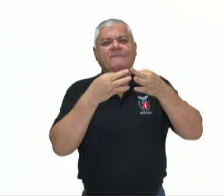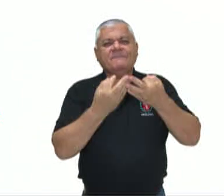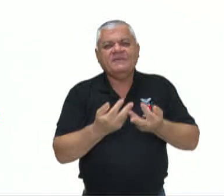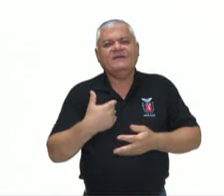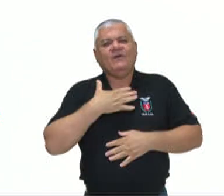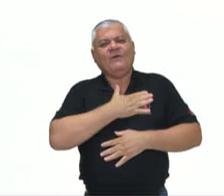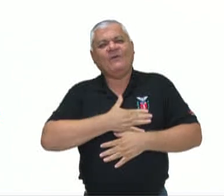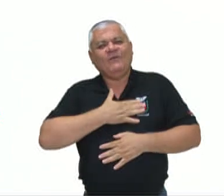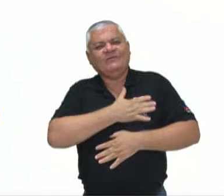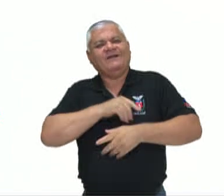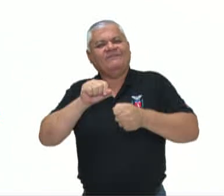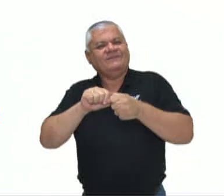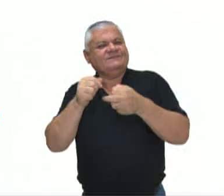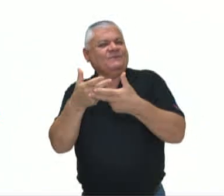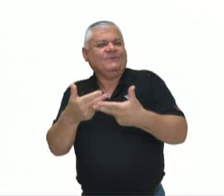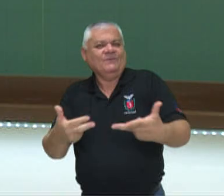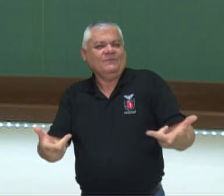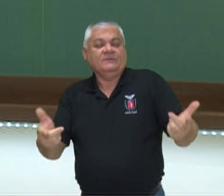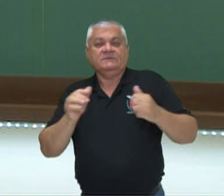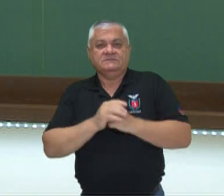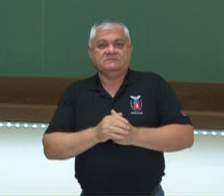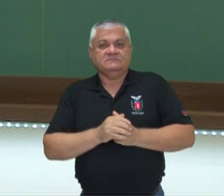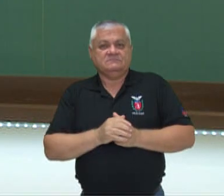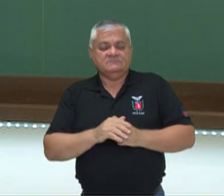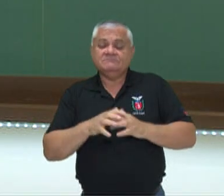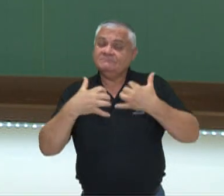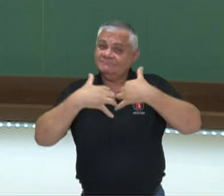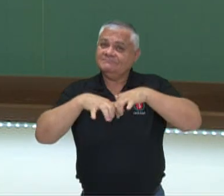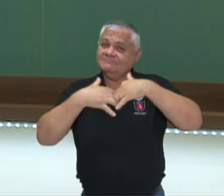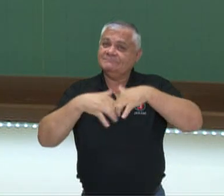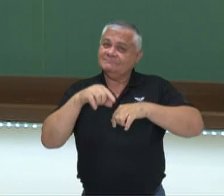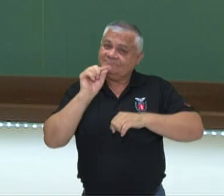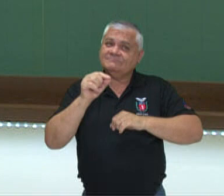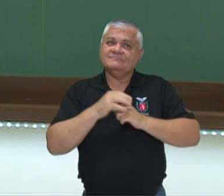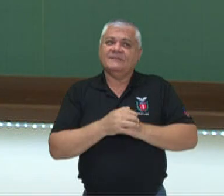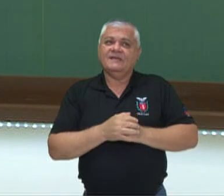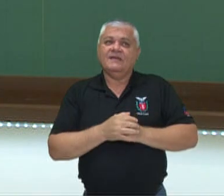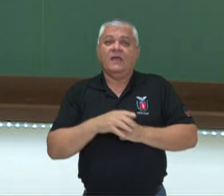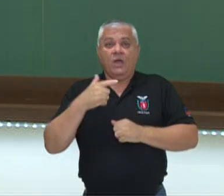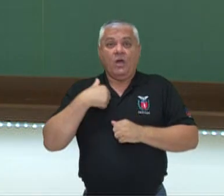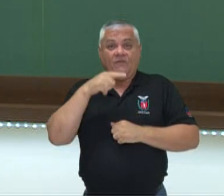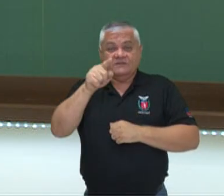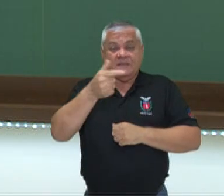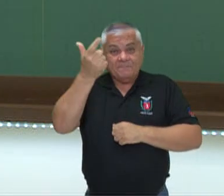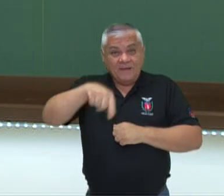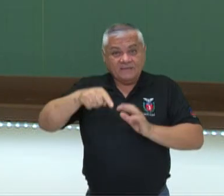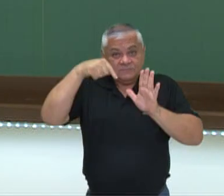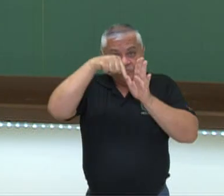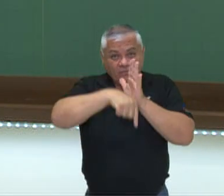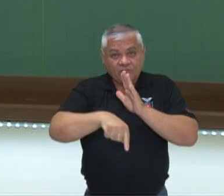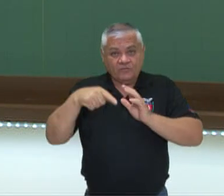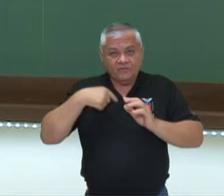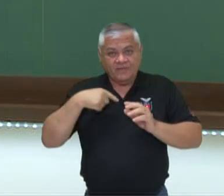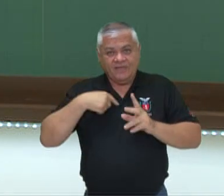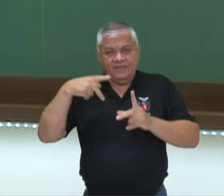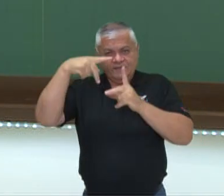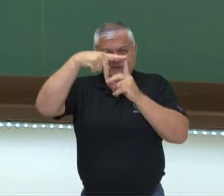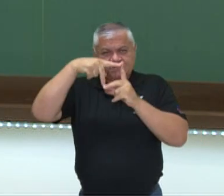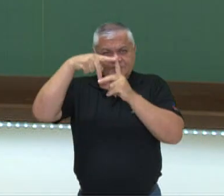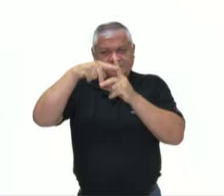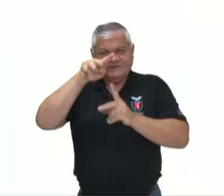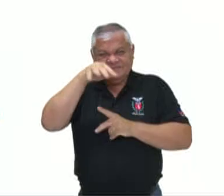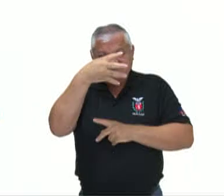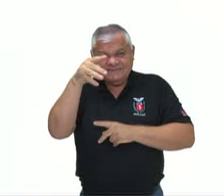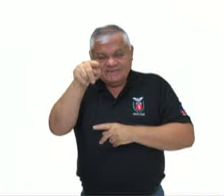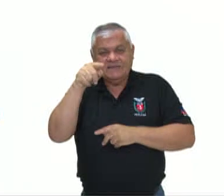gosta, etc. E se você quiser refletir um pouquinho mais sobre isso, eu deixo aqui nesse QR Code uma sugestão de